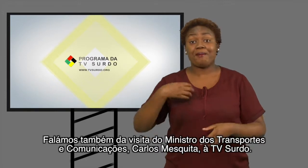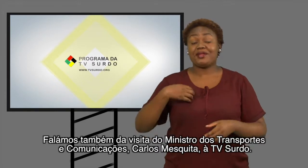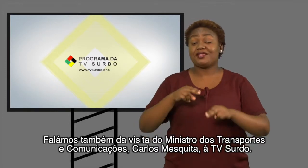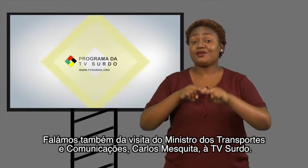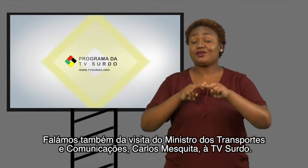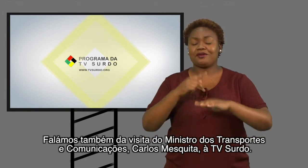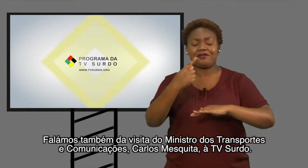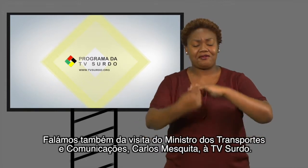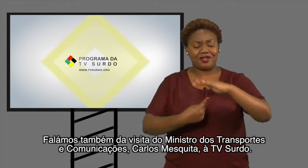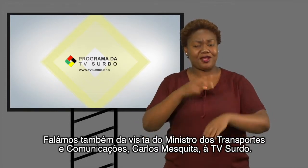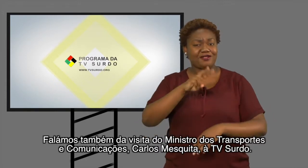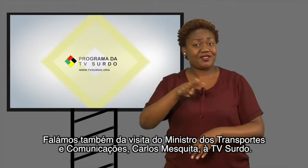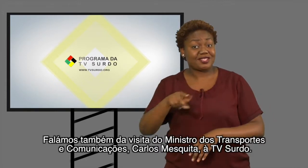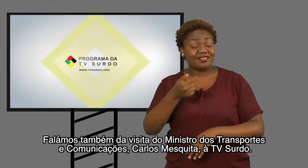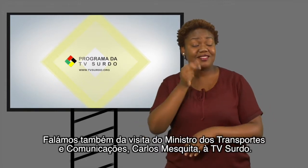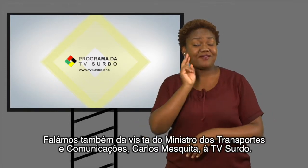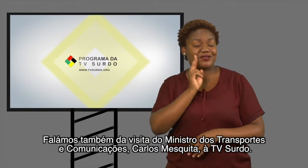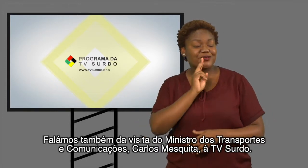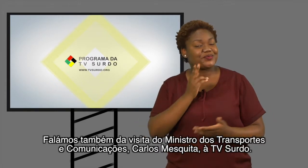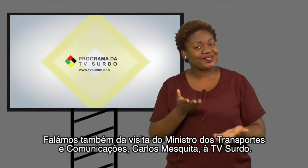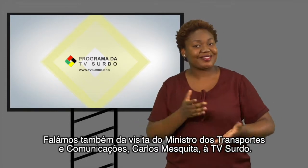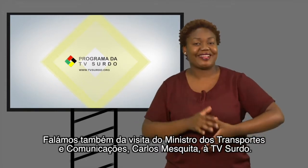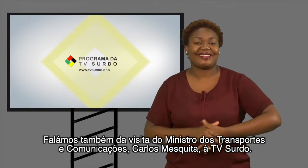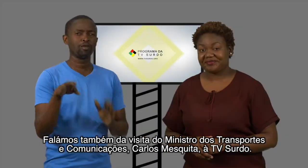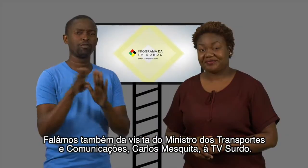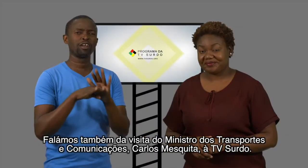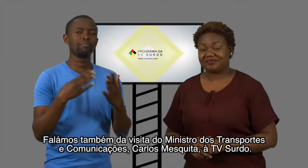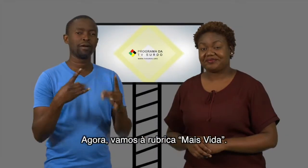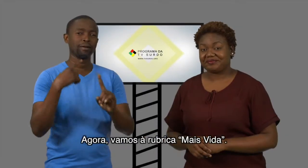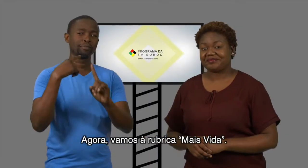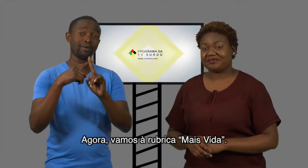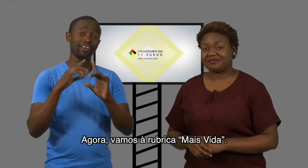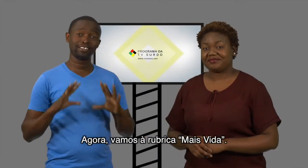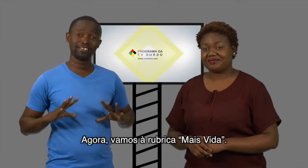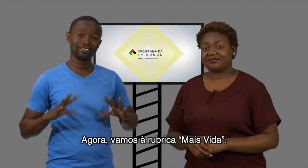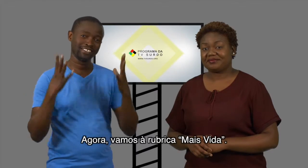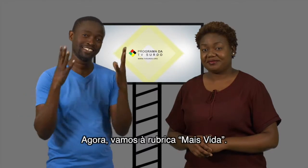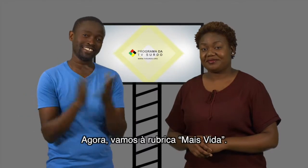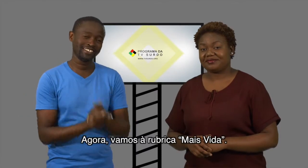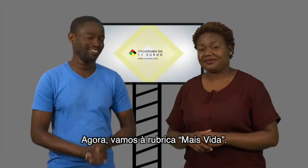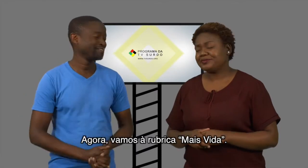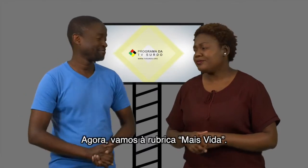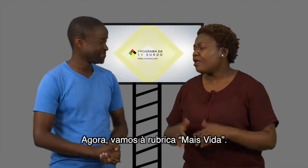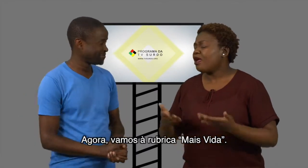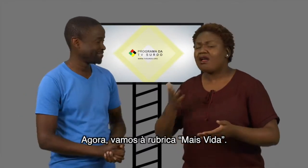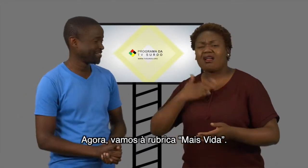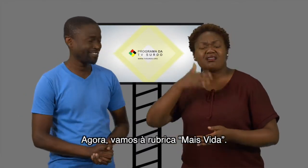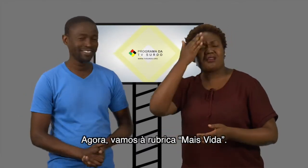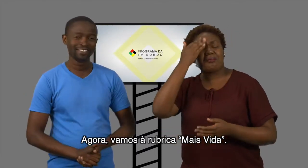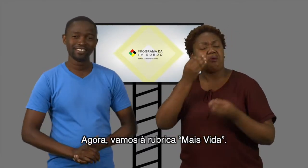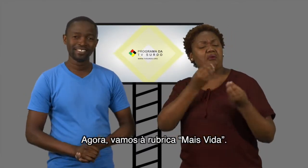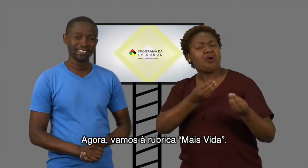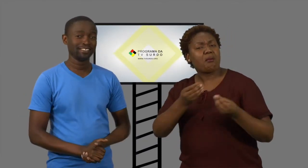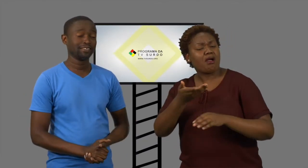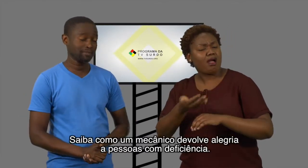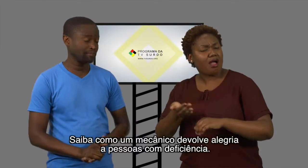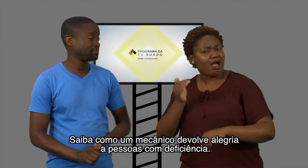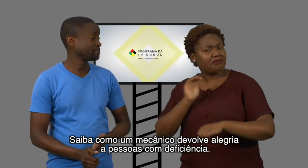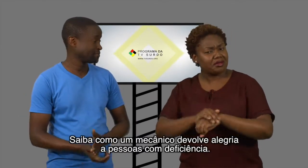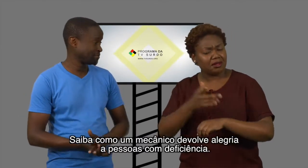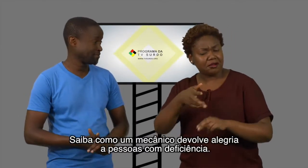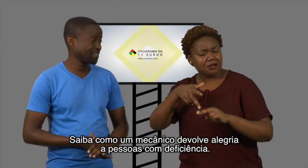ministro dos Transportes e Comunicações à TV Surto. Agora, vamos à rubrica Mais Vida.